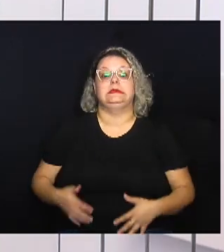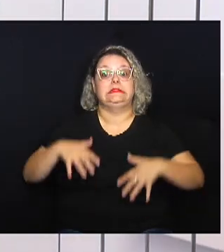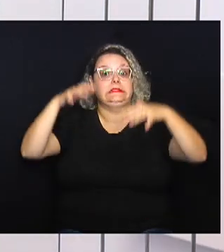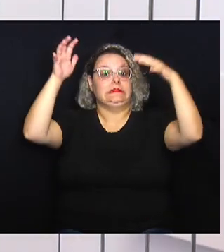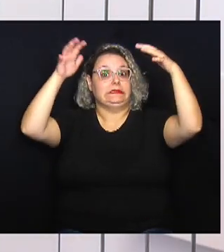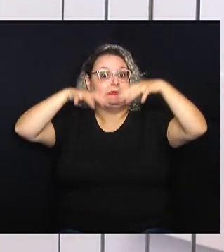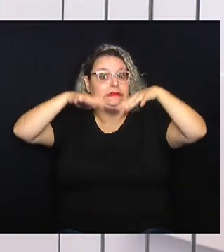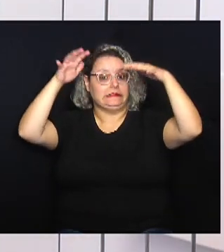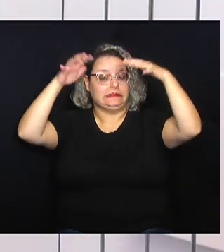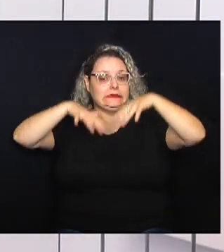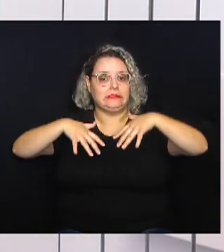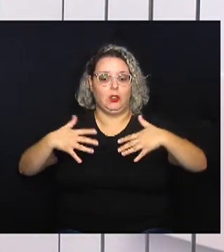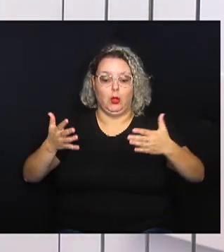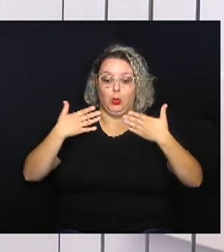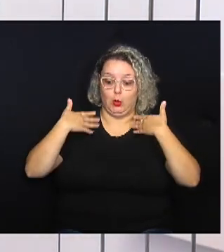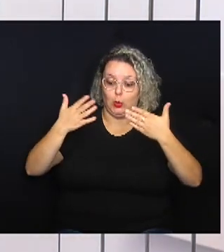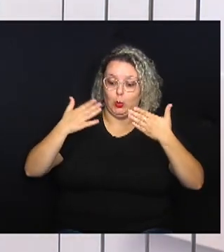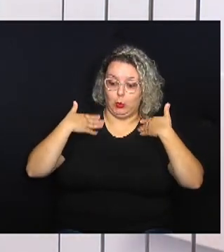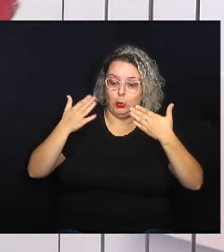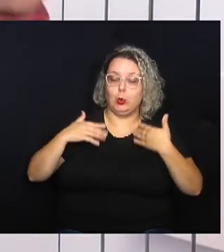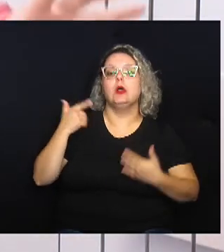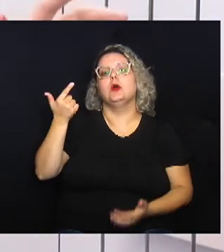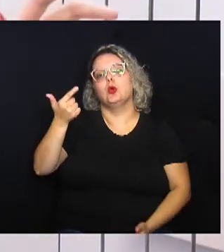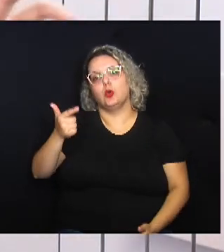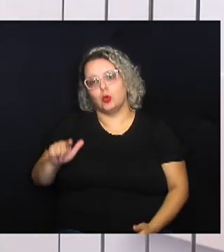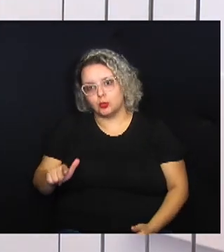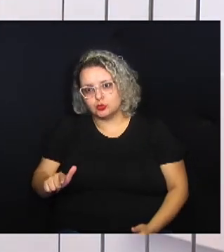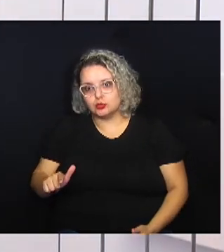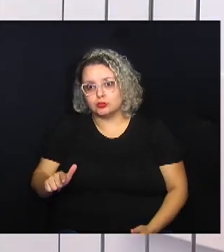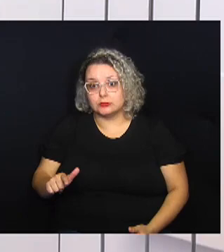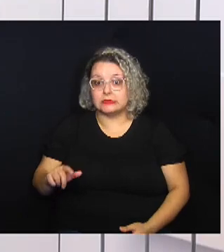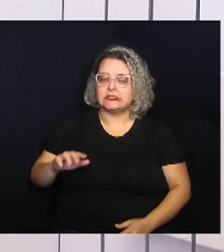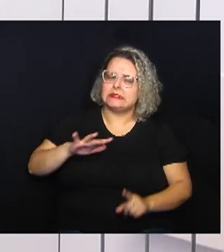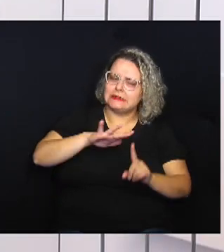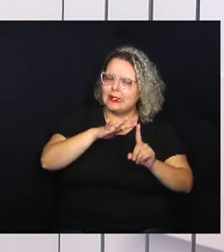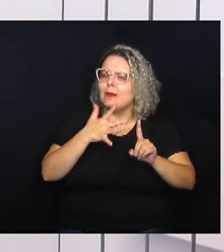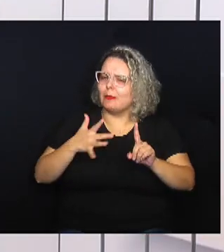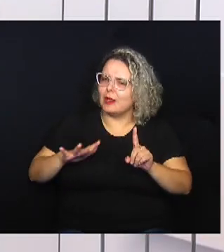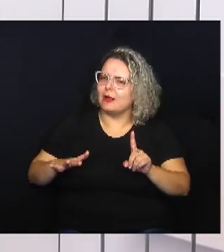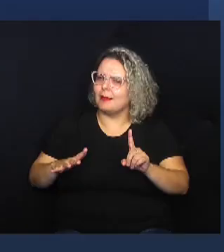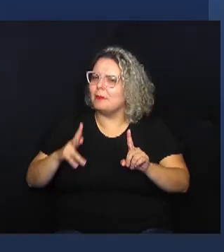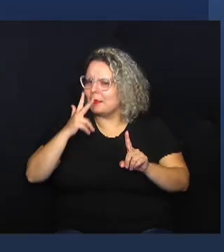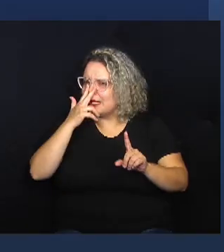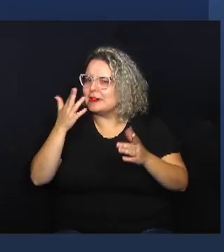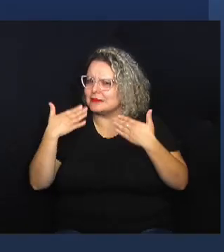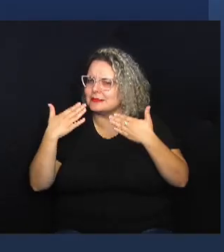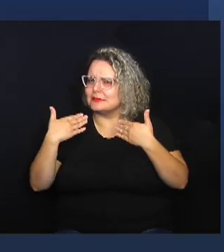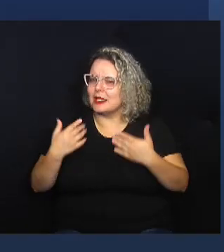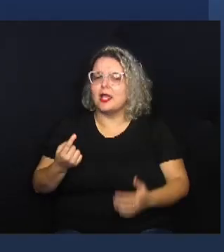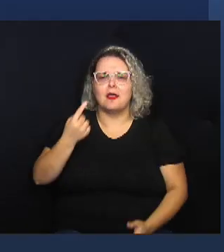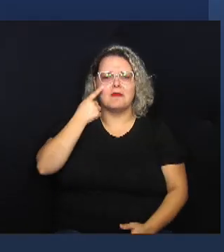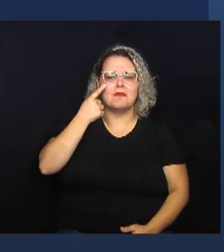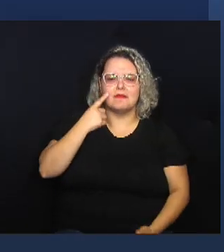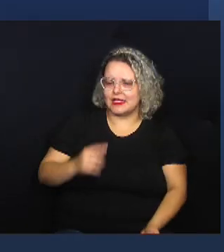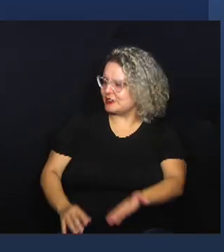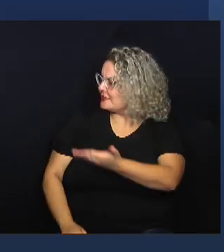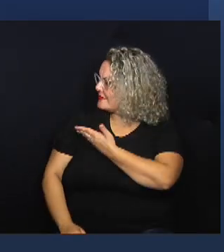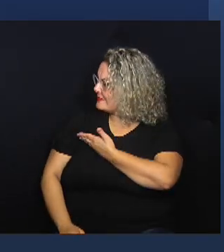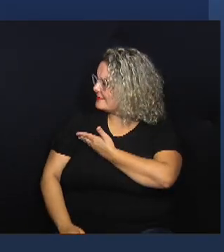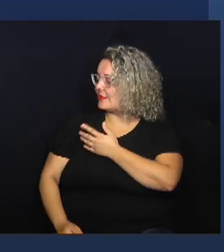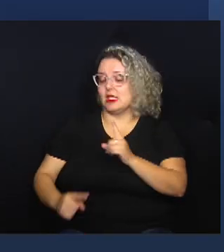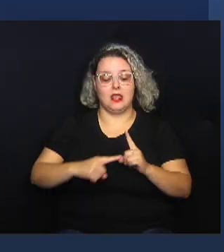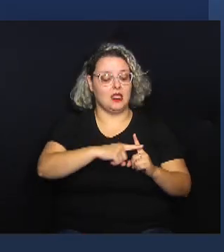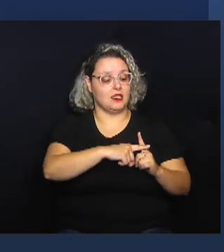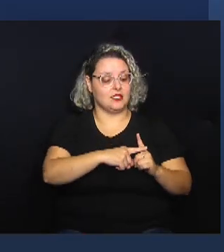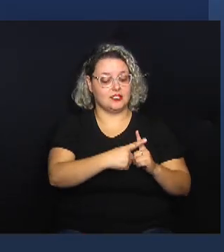viu o calorão este continua é outono mas ainda com cara de verão viu olha as temperaturas aí mínima